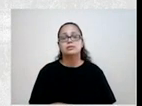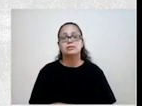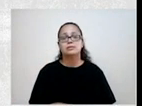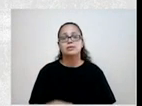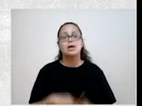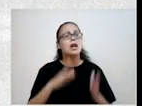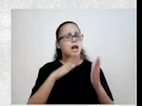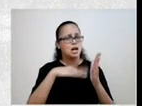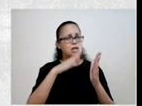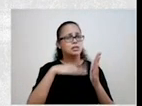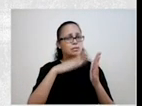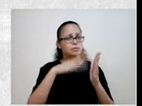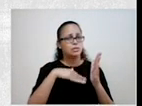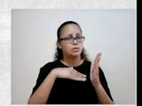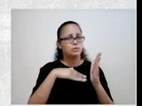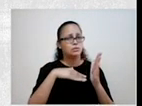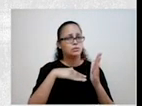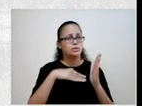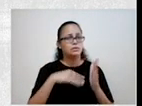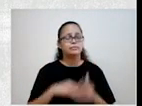nessa pintura.